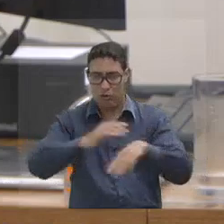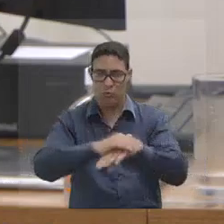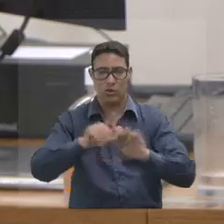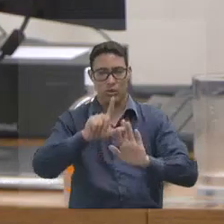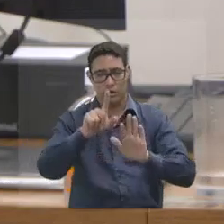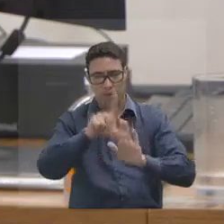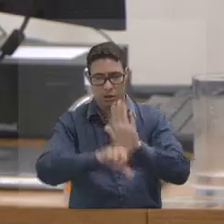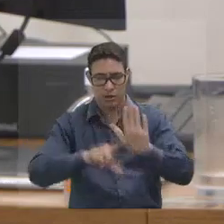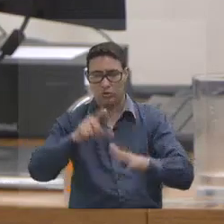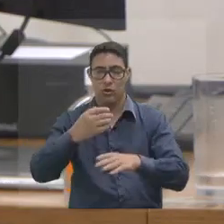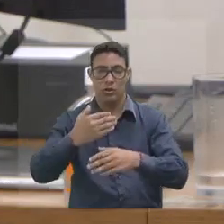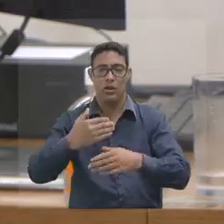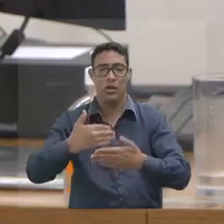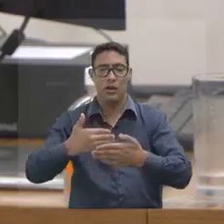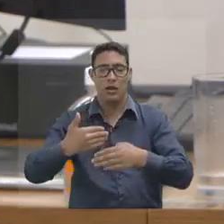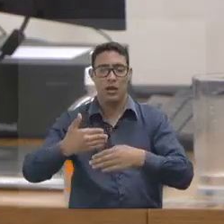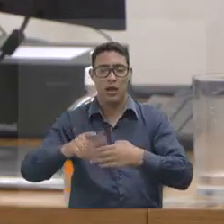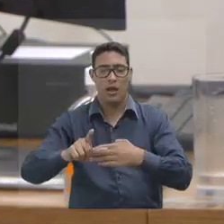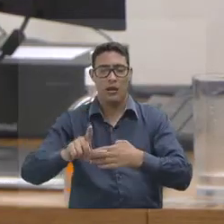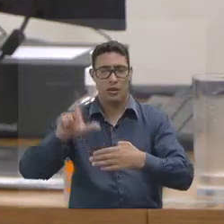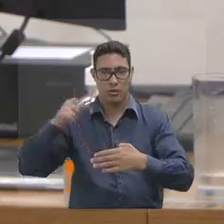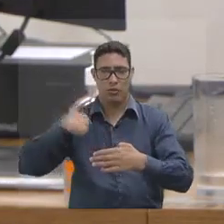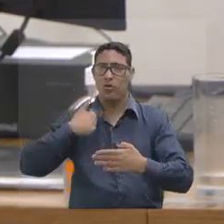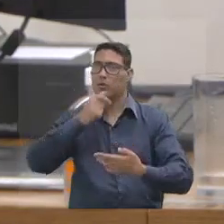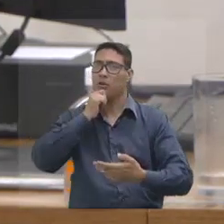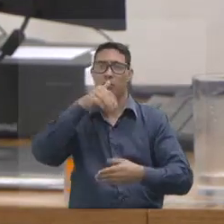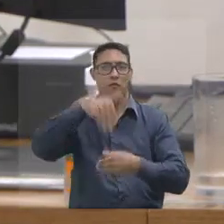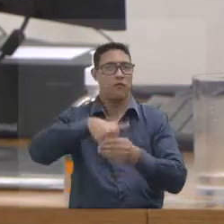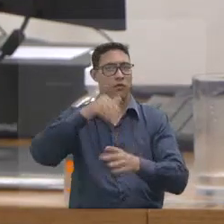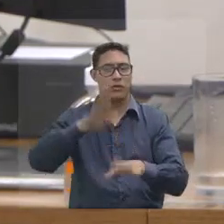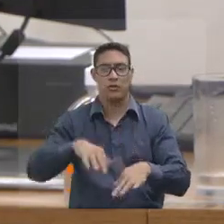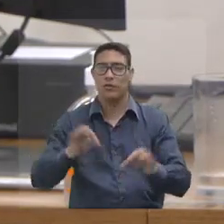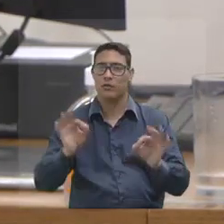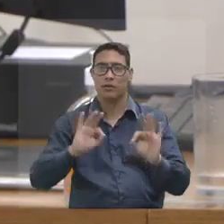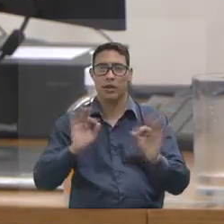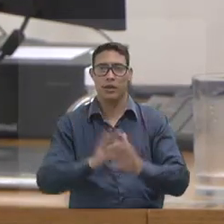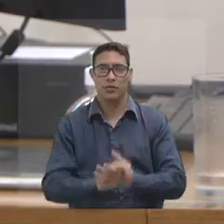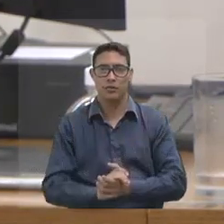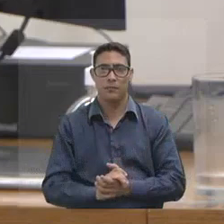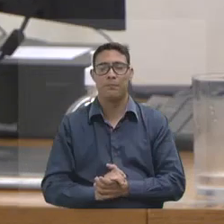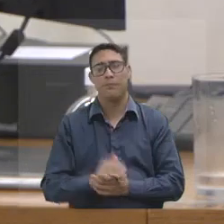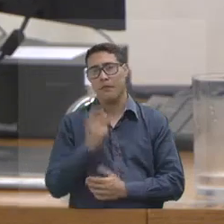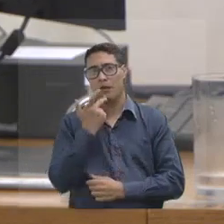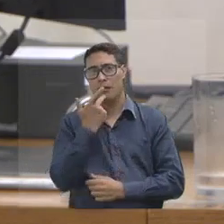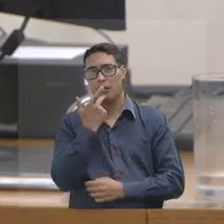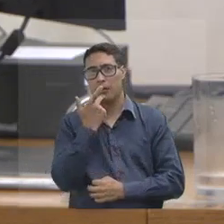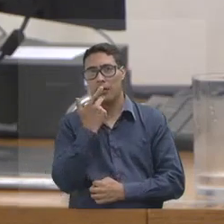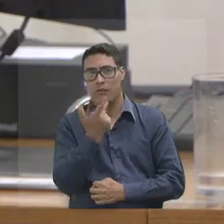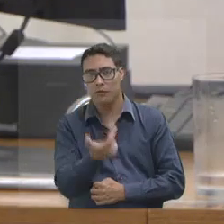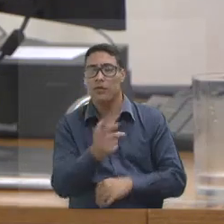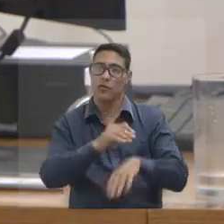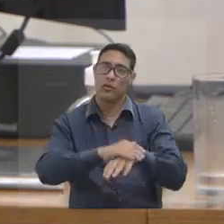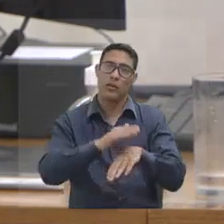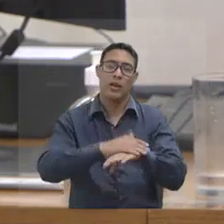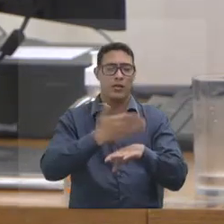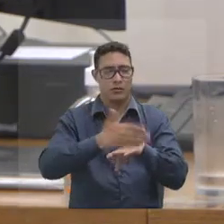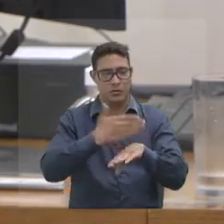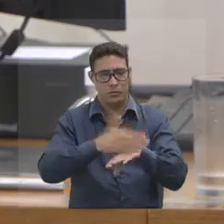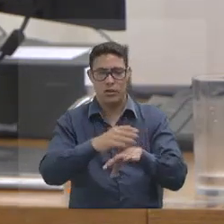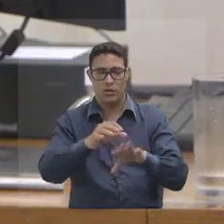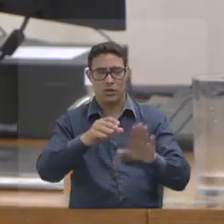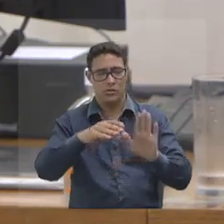legislatura passada não foi não foi votado né a senhora disse que em relação as práticas né de